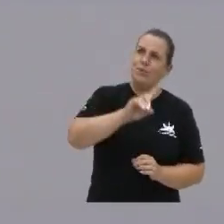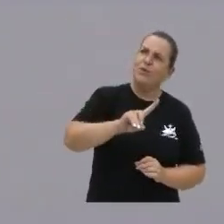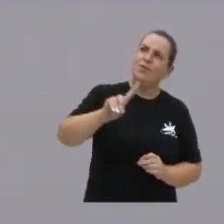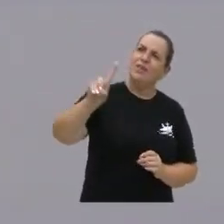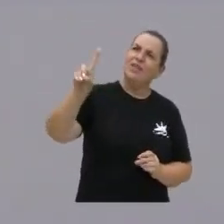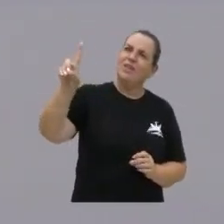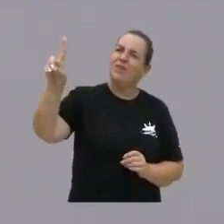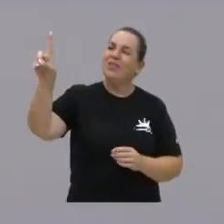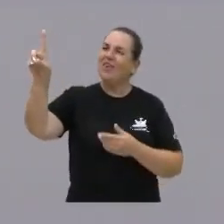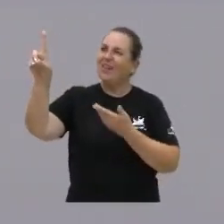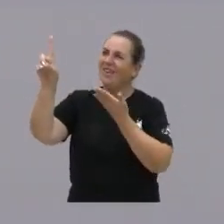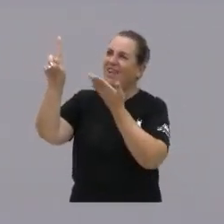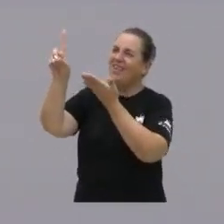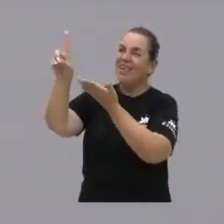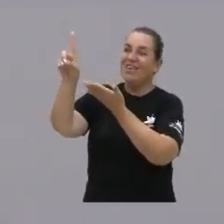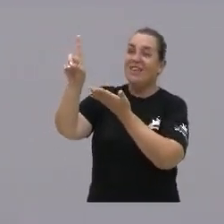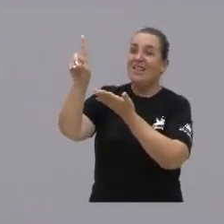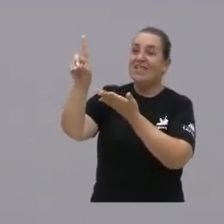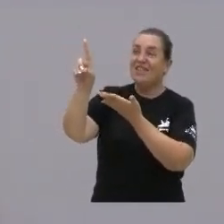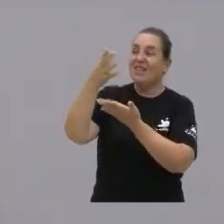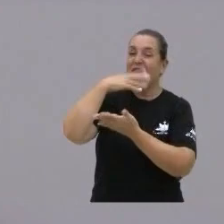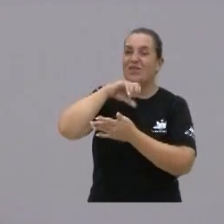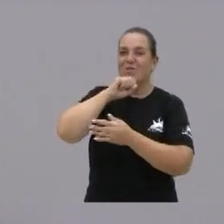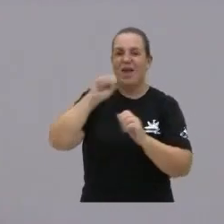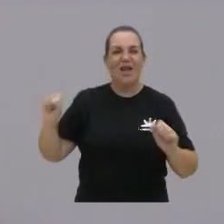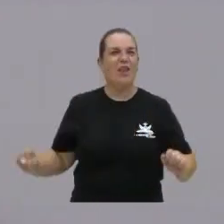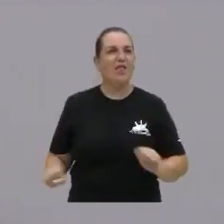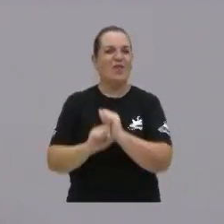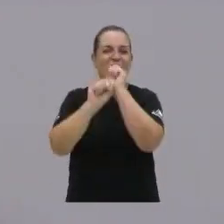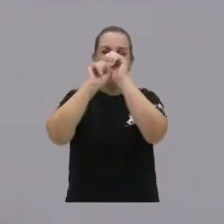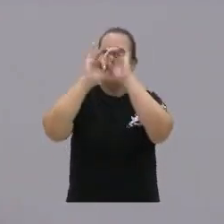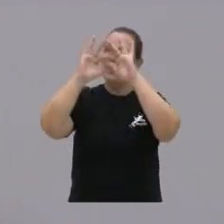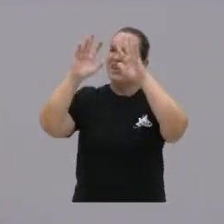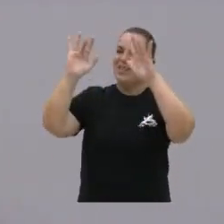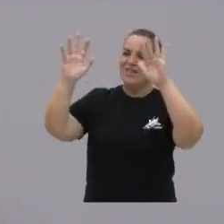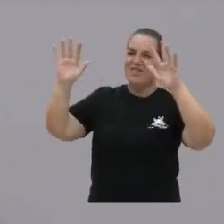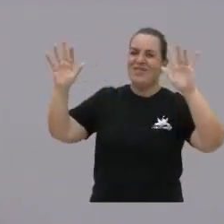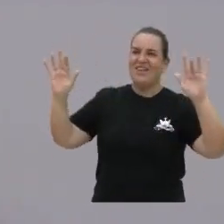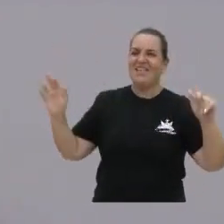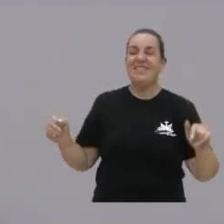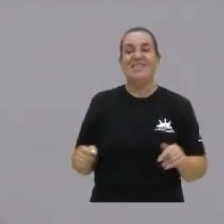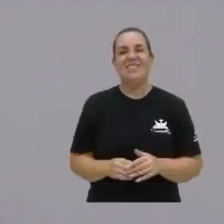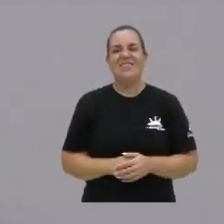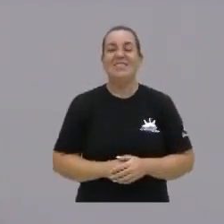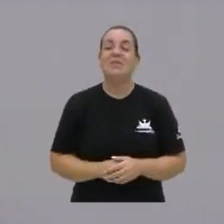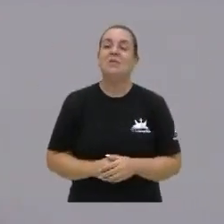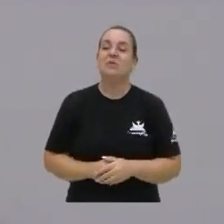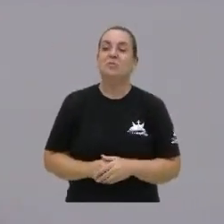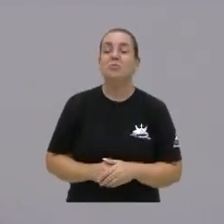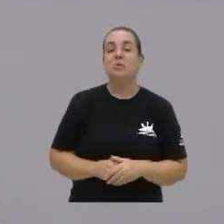Espírito divino, glória a Deus, de Deus Pai no